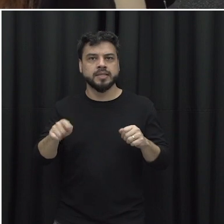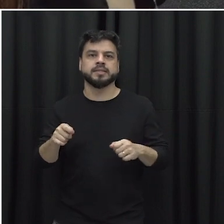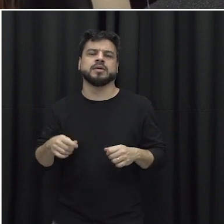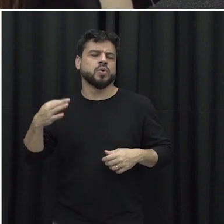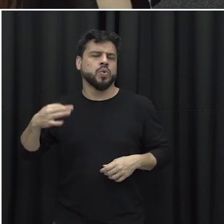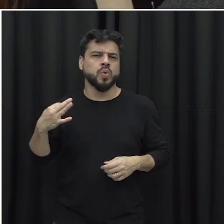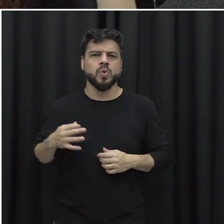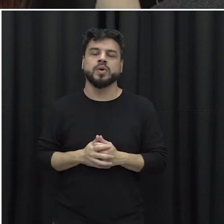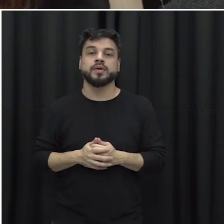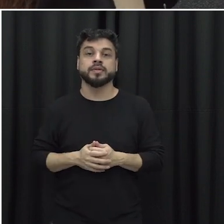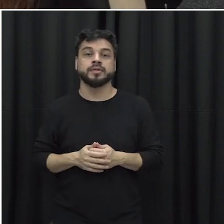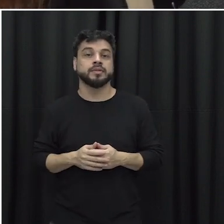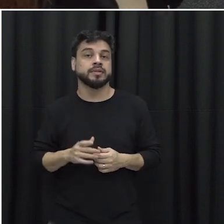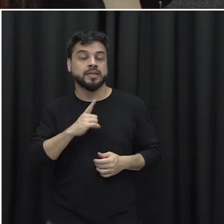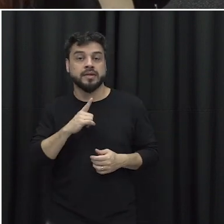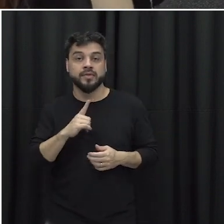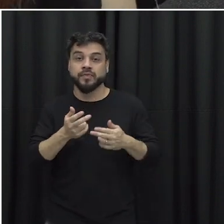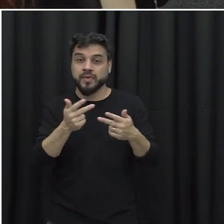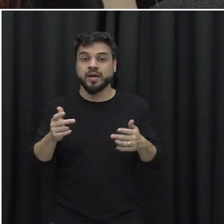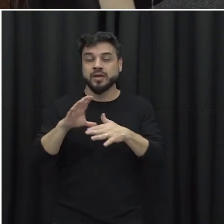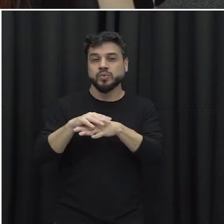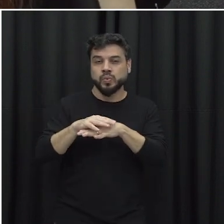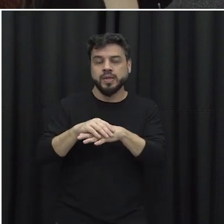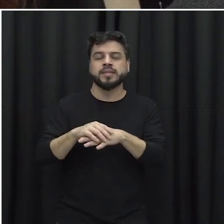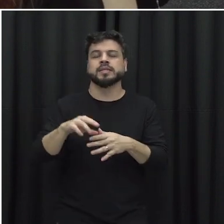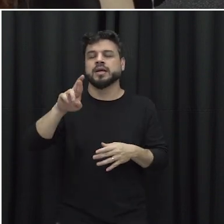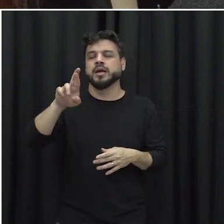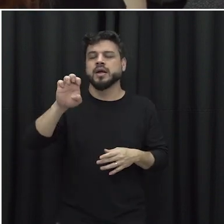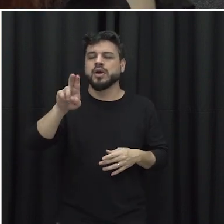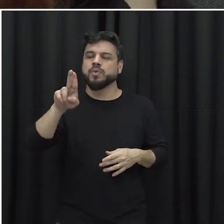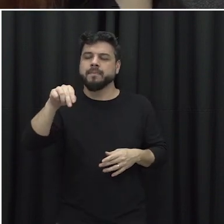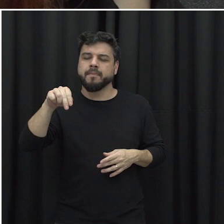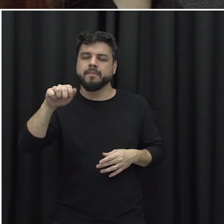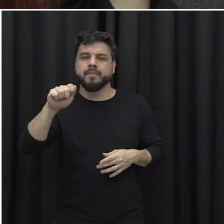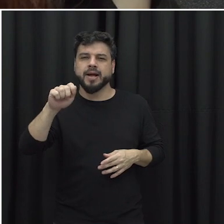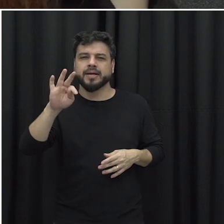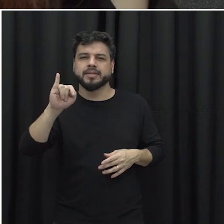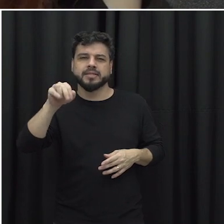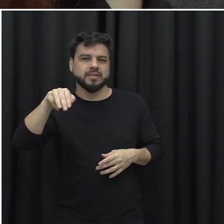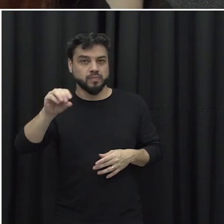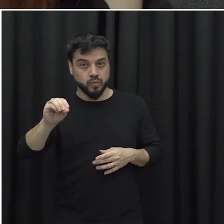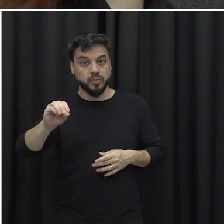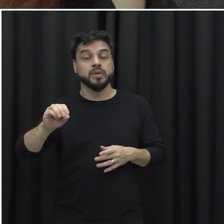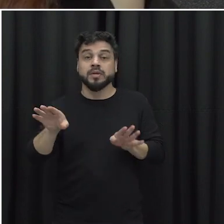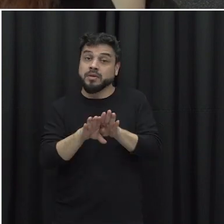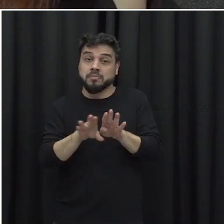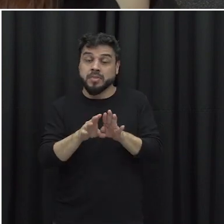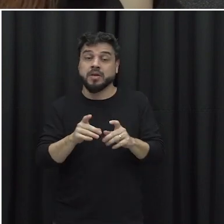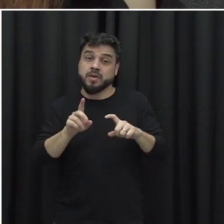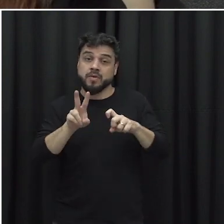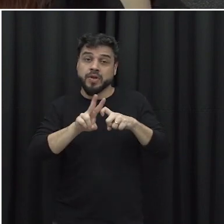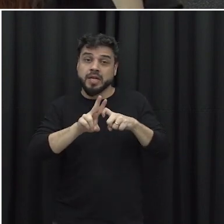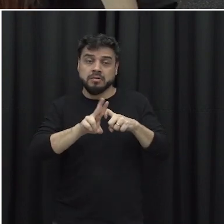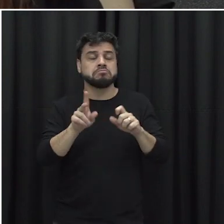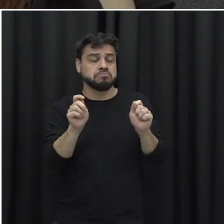muito utilizado também hoje para várias doenças reumatológicas, enfim. E na veterinária isso também não é diferente. Hoje